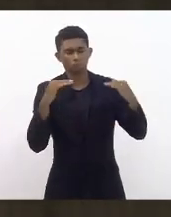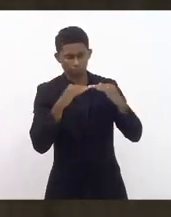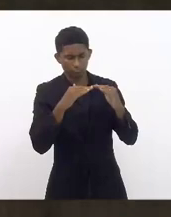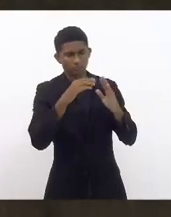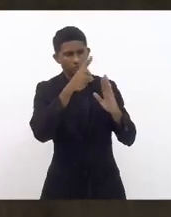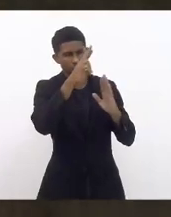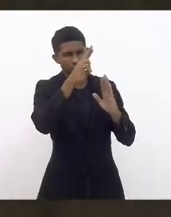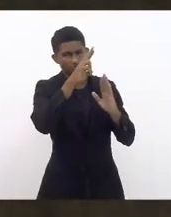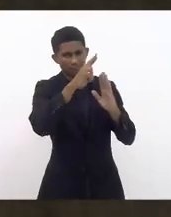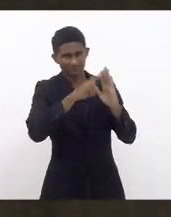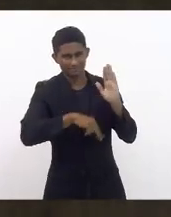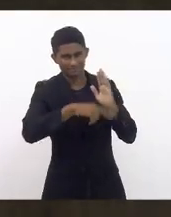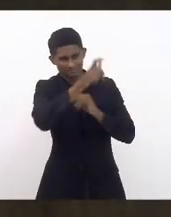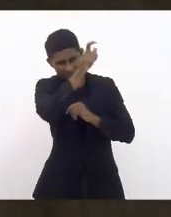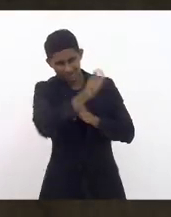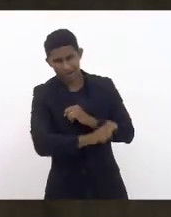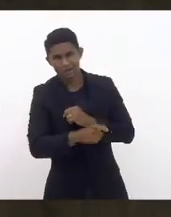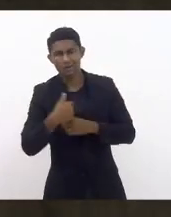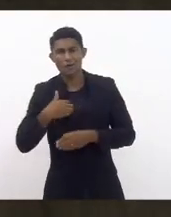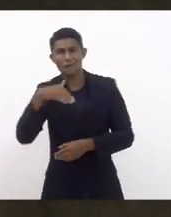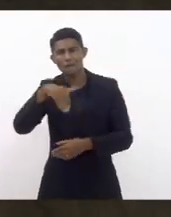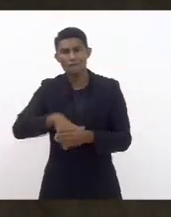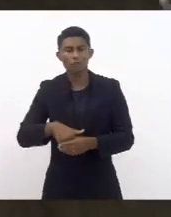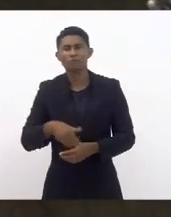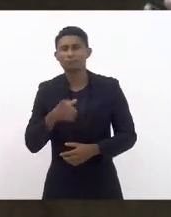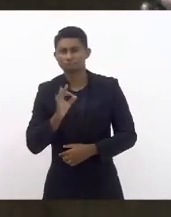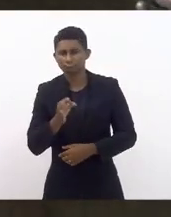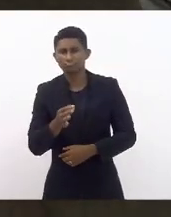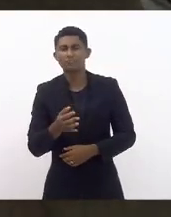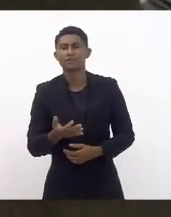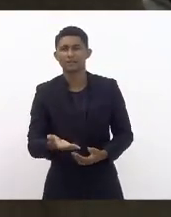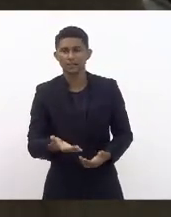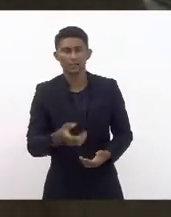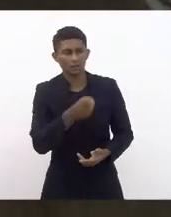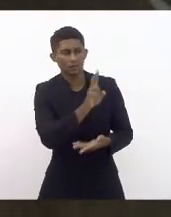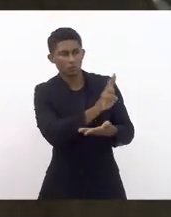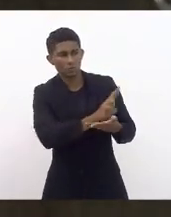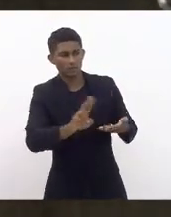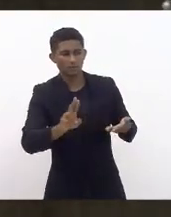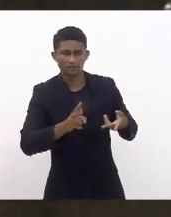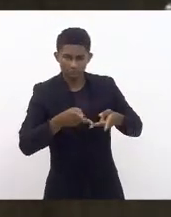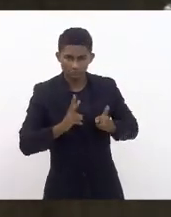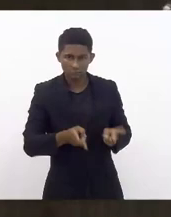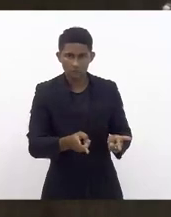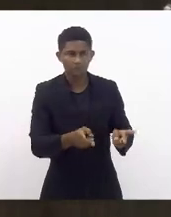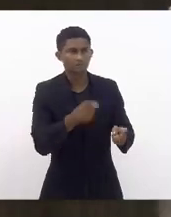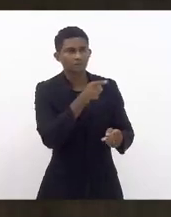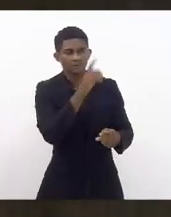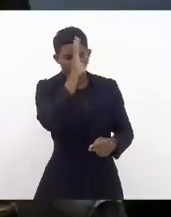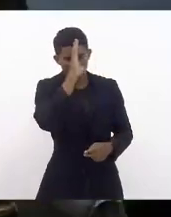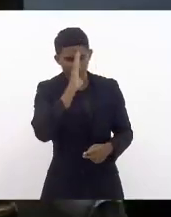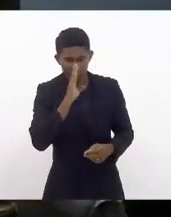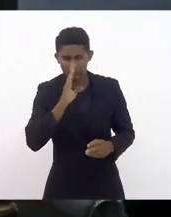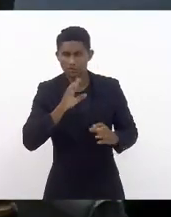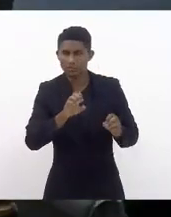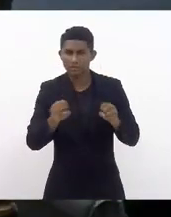relator e voto com o compromisso da manutenção de uma universidade pública, gratuita e de qualidade.